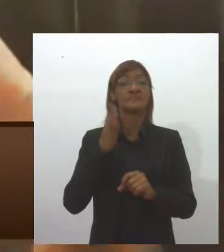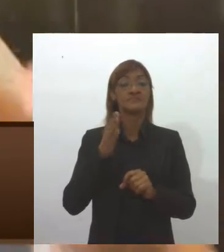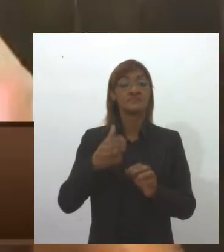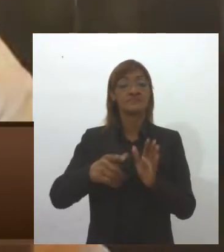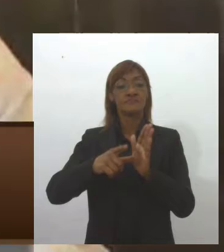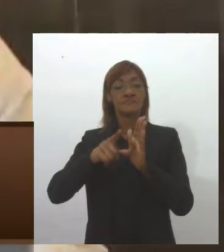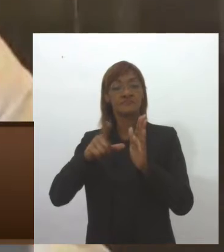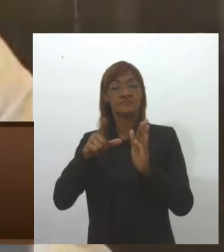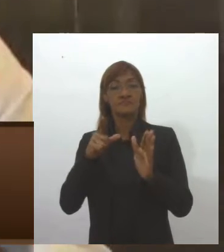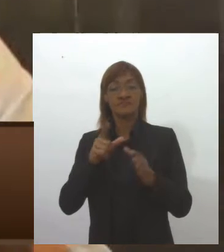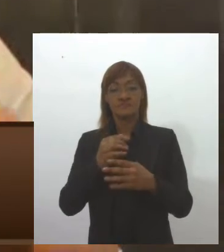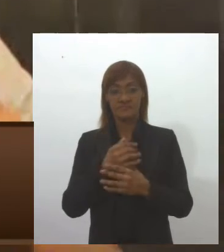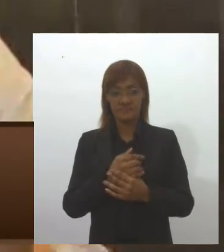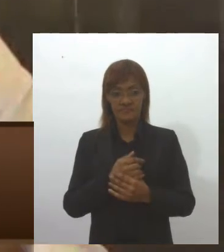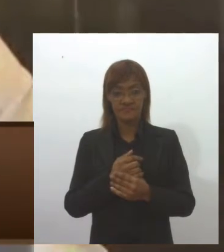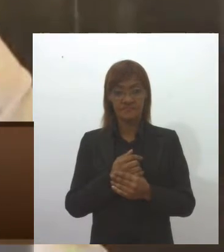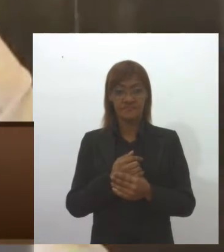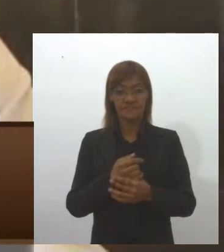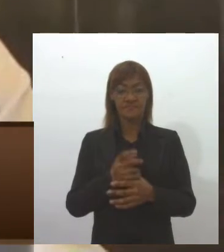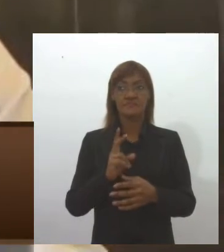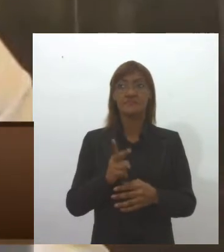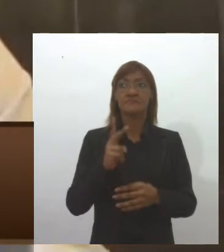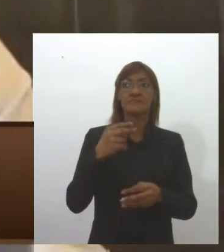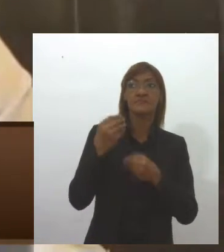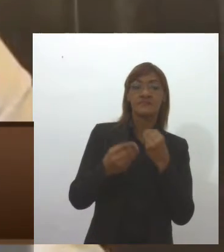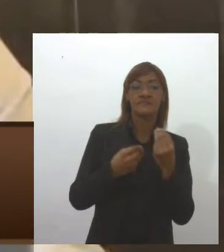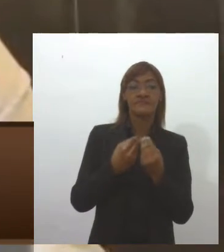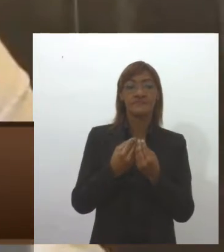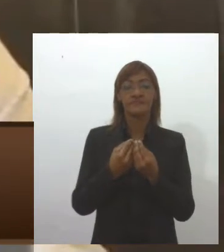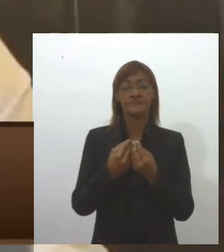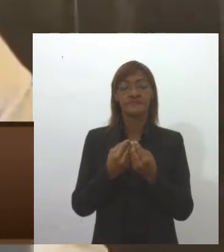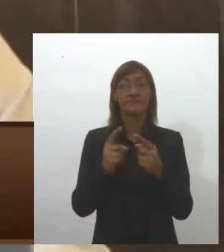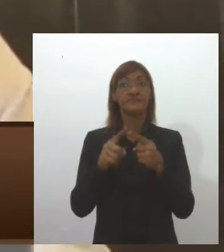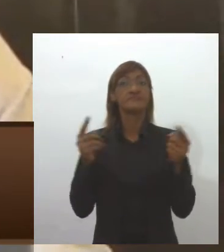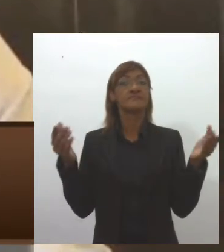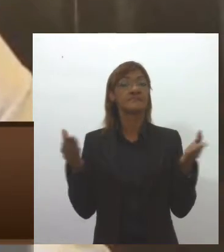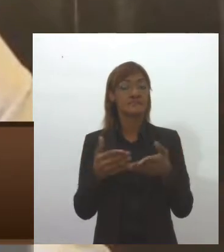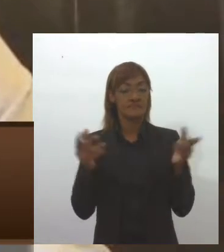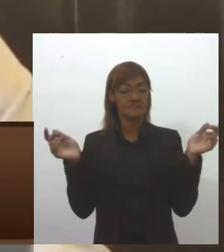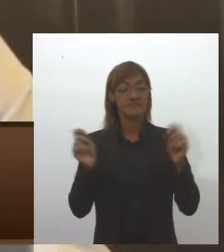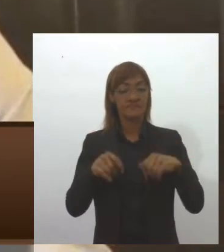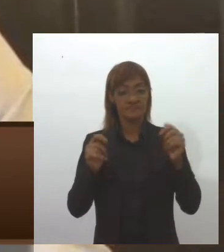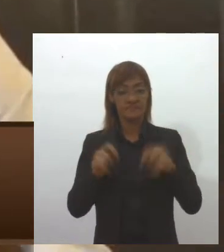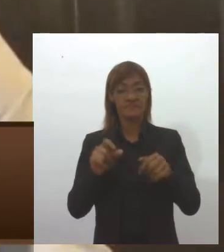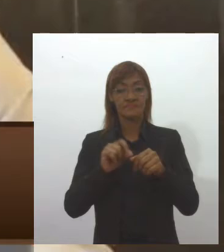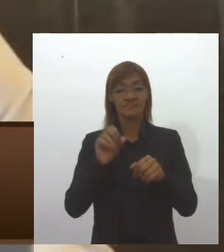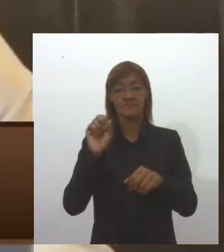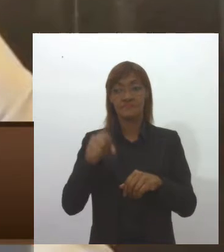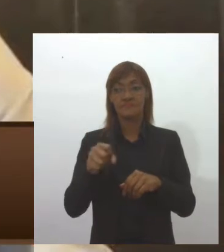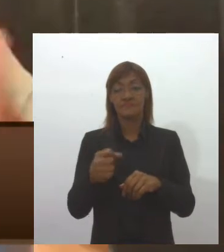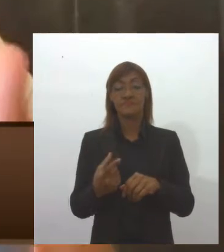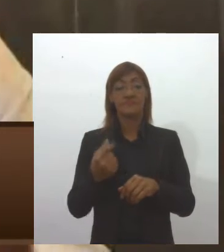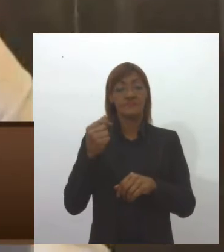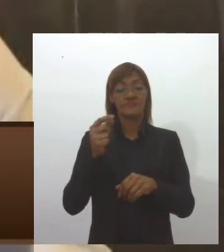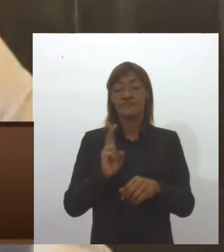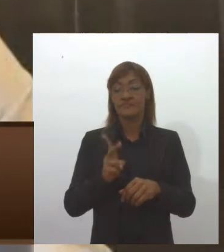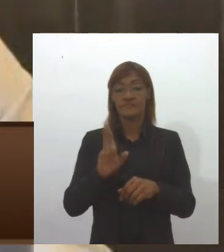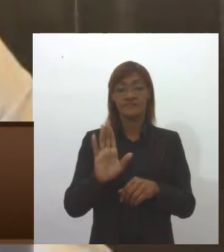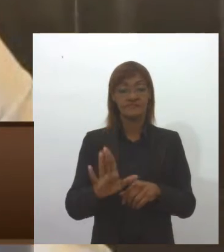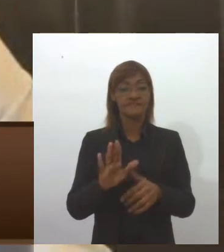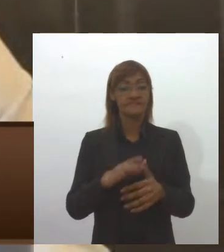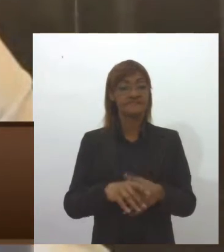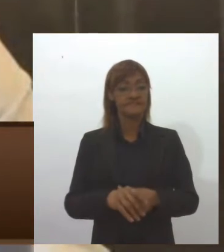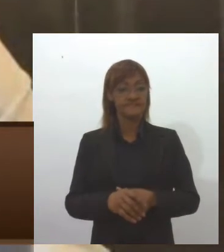a gente sempre não teve assim, muita condição de fazer, mas agora nós teremos, com esse valor. São road shows. O que são road shows?